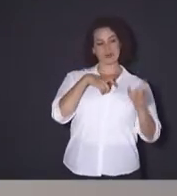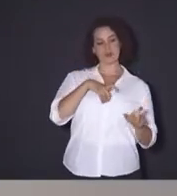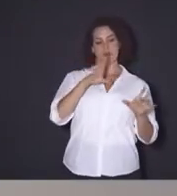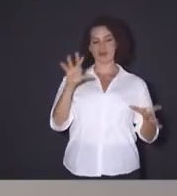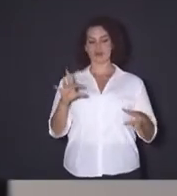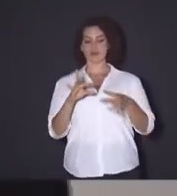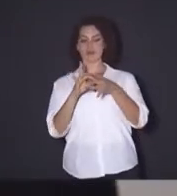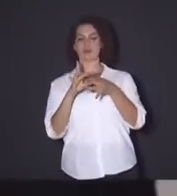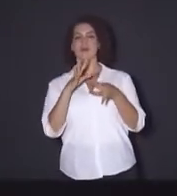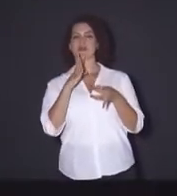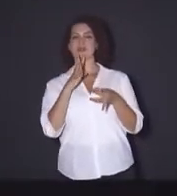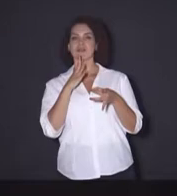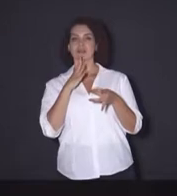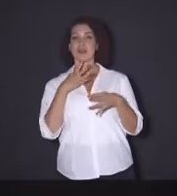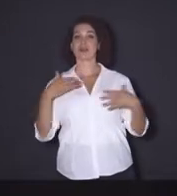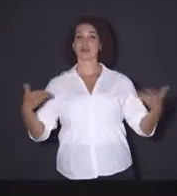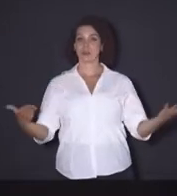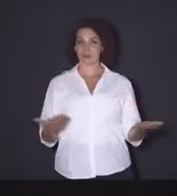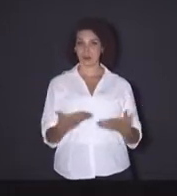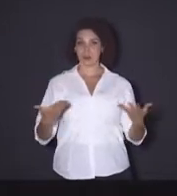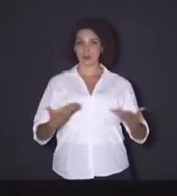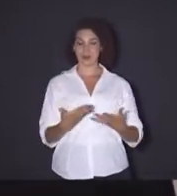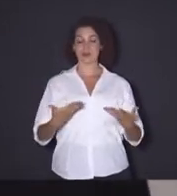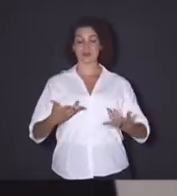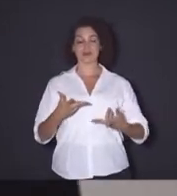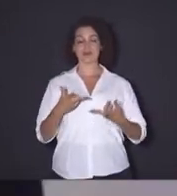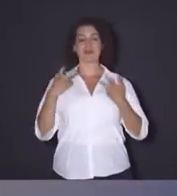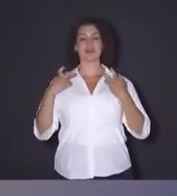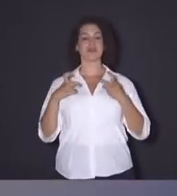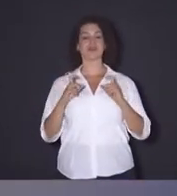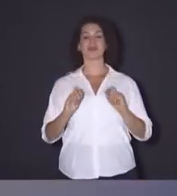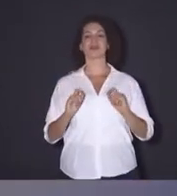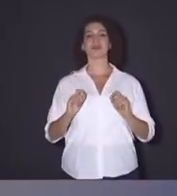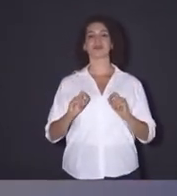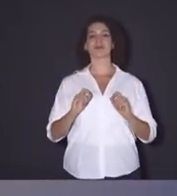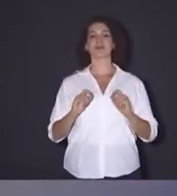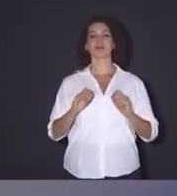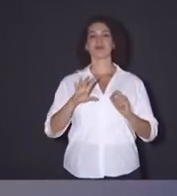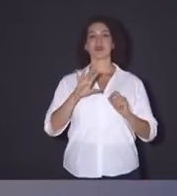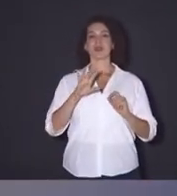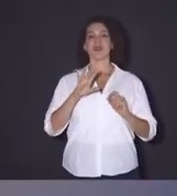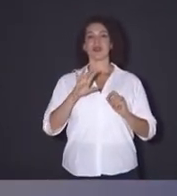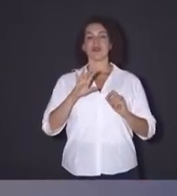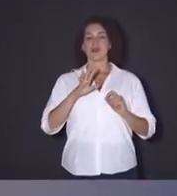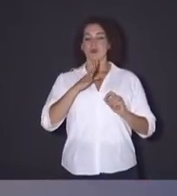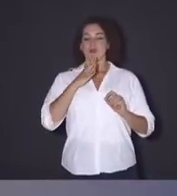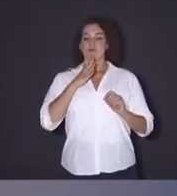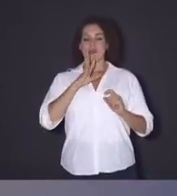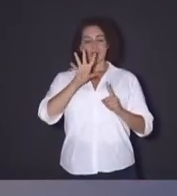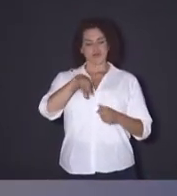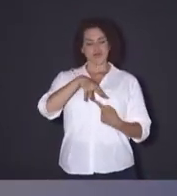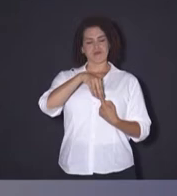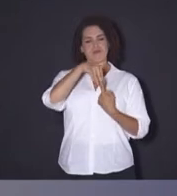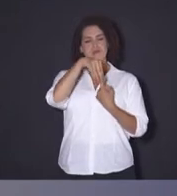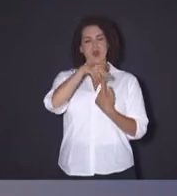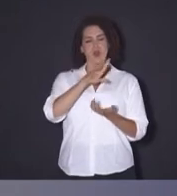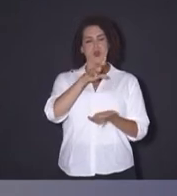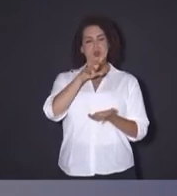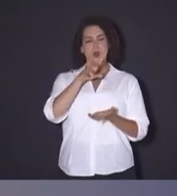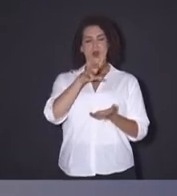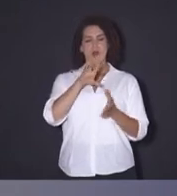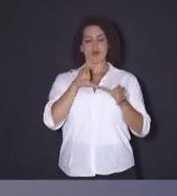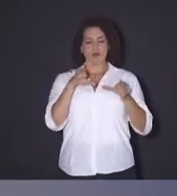nós vamos ver que há uma superação da própria ideia de centralização do conhecimento. Conhecimento que era